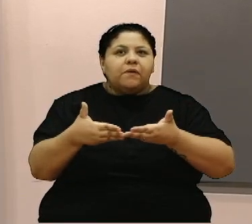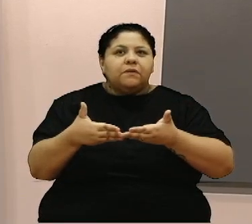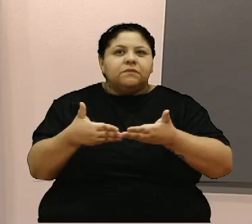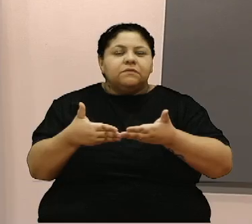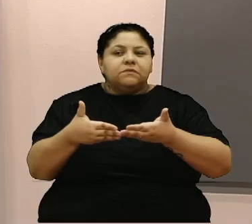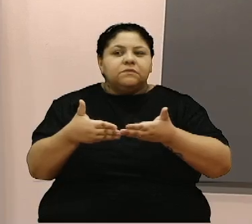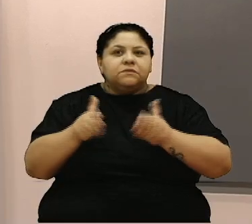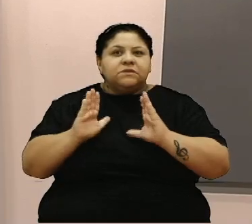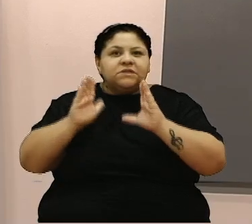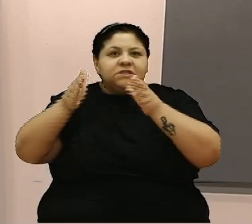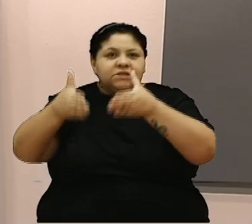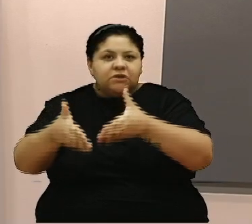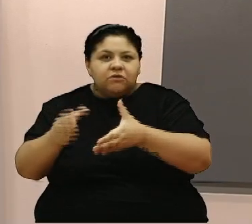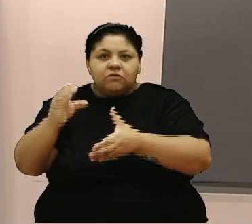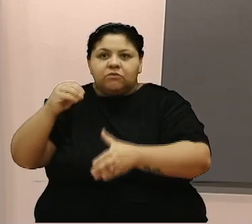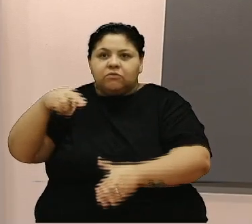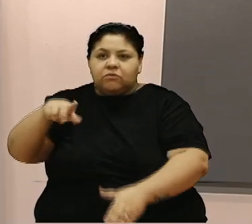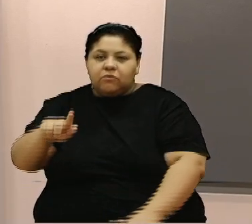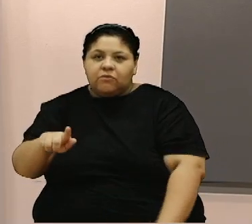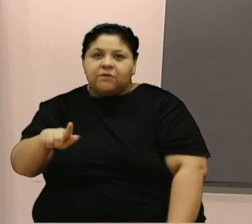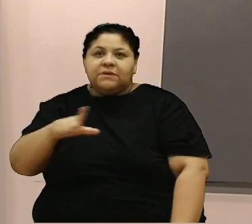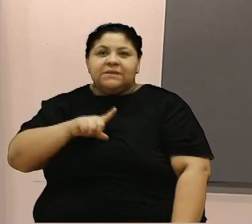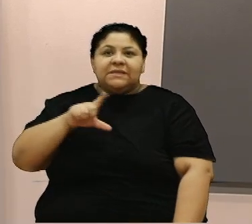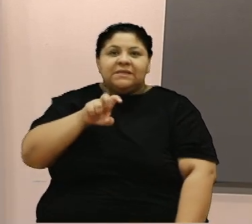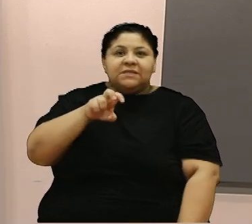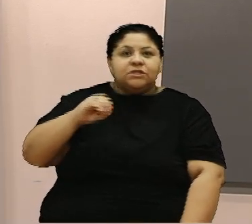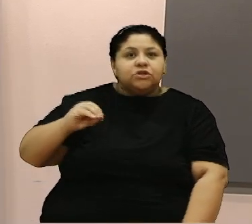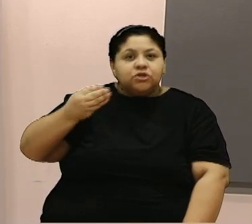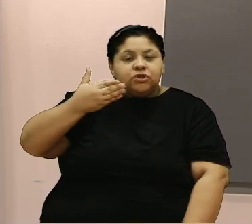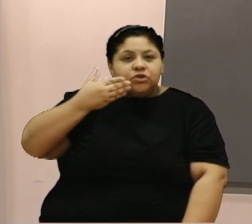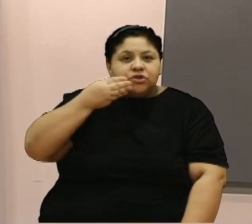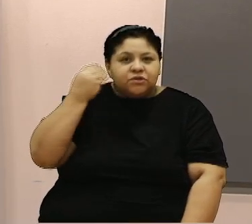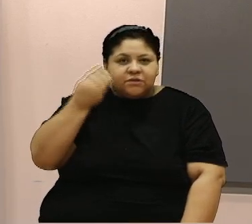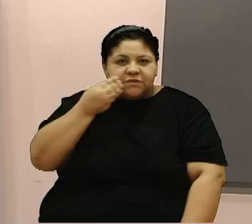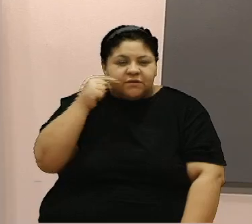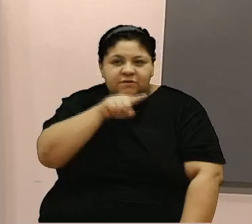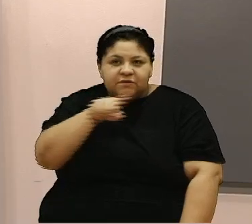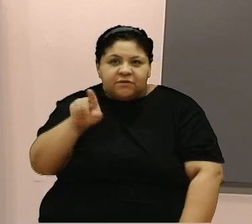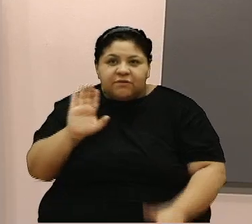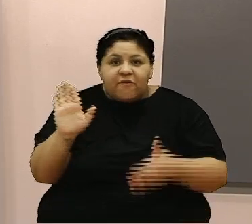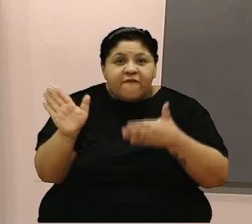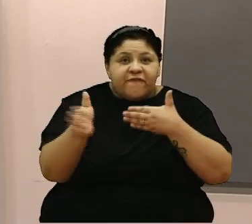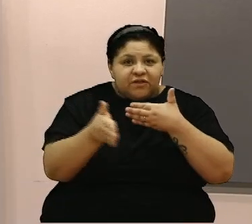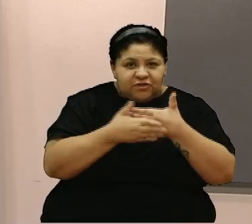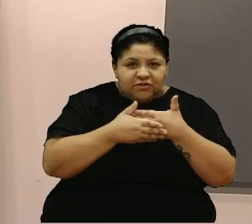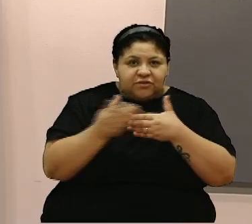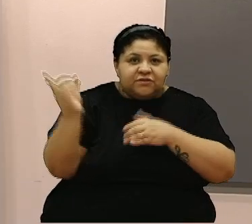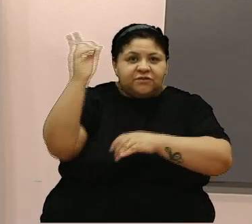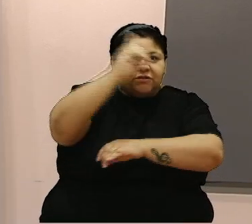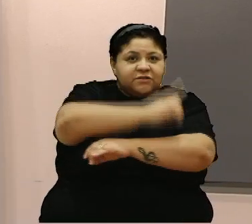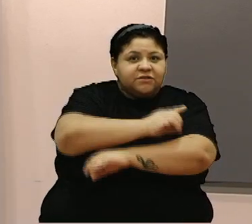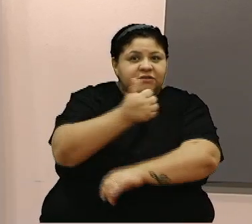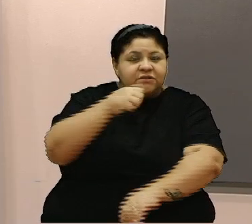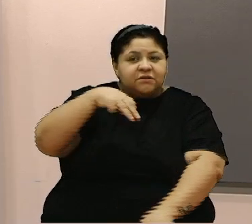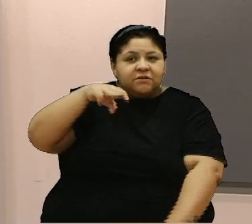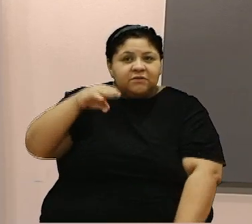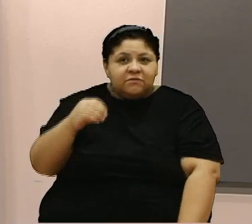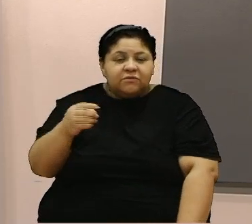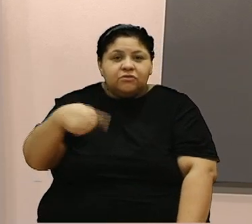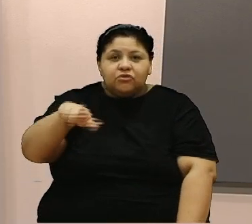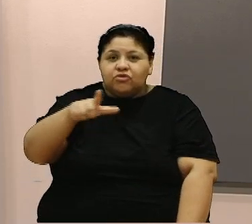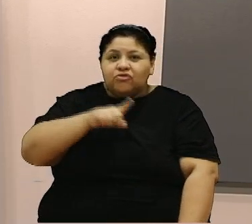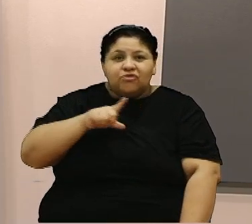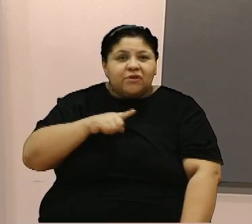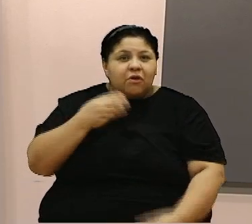concentra a ONG Vida, onde a gente tem 50 gatos. A ONG Vida, para quem não sabe, fechou suas portas dia 1º de maio, porque nós não temos